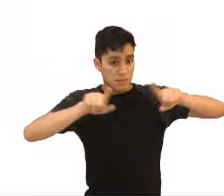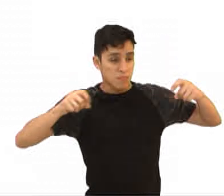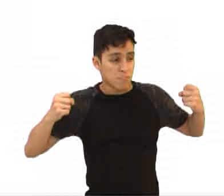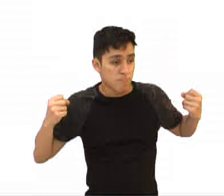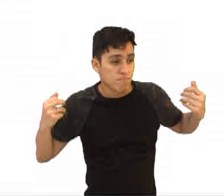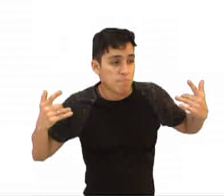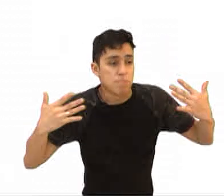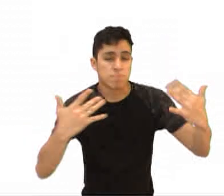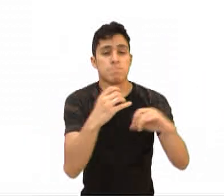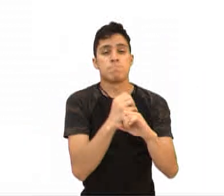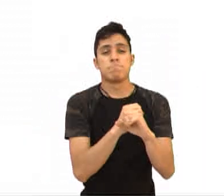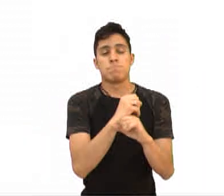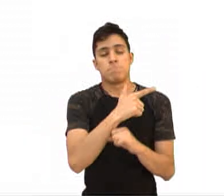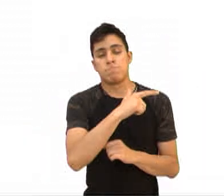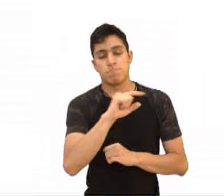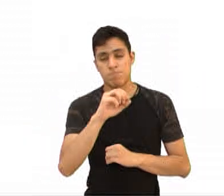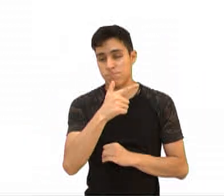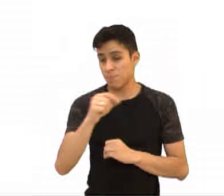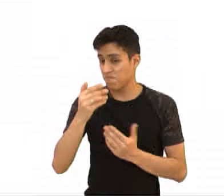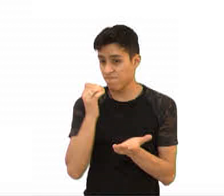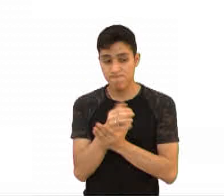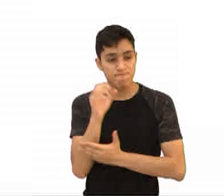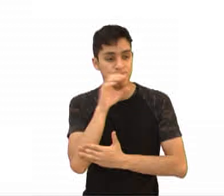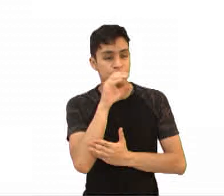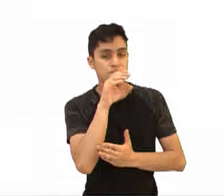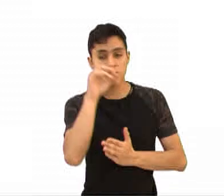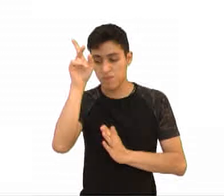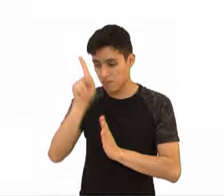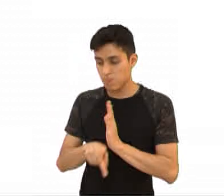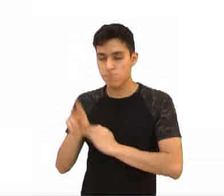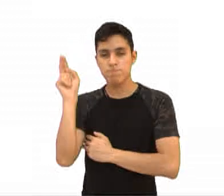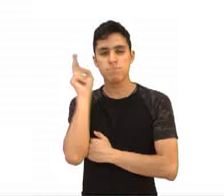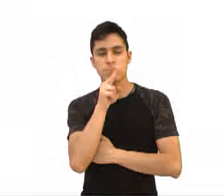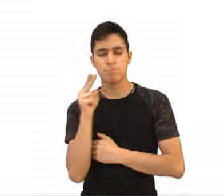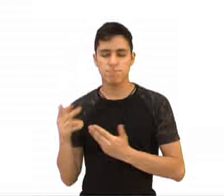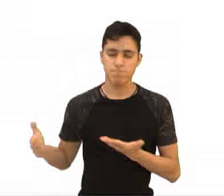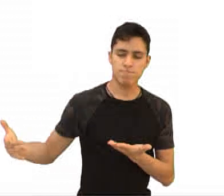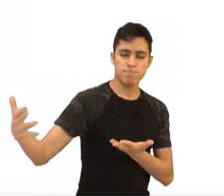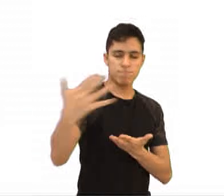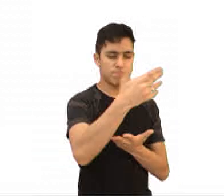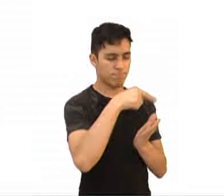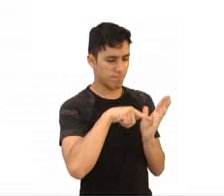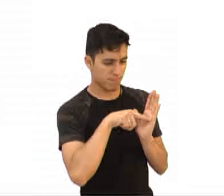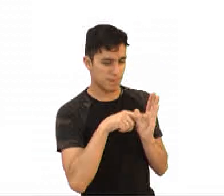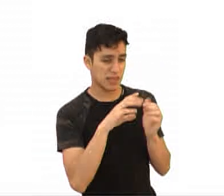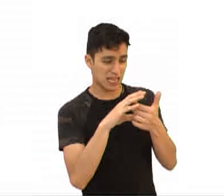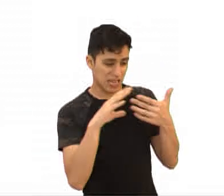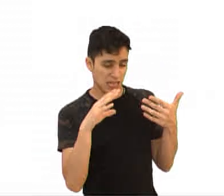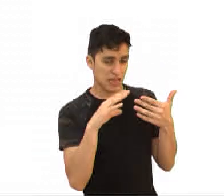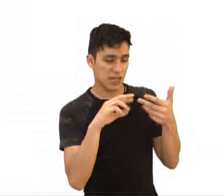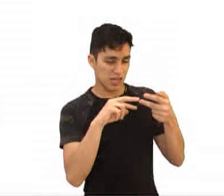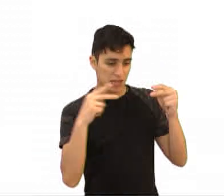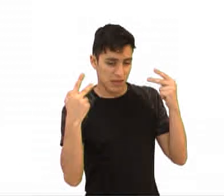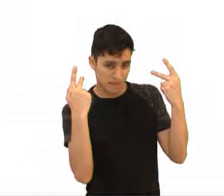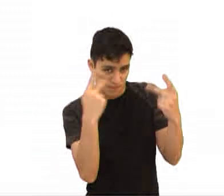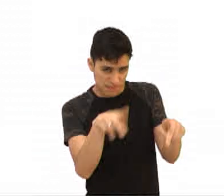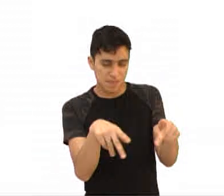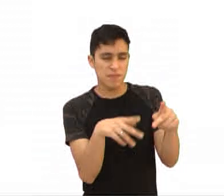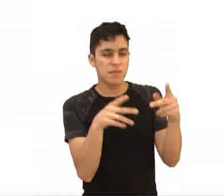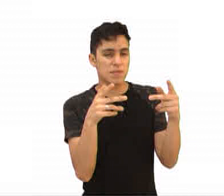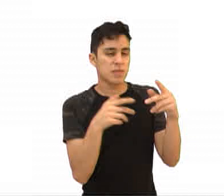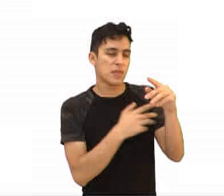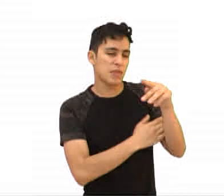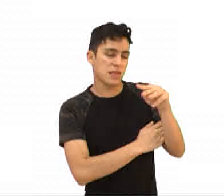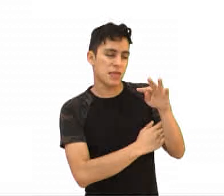Pantanal em 2020 aceleraram tudo. Virou um projeto de emergência. As características genéticas do tamanduá-bandeira no Pantanal,